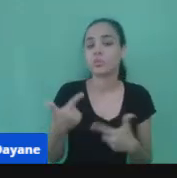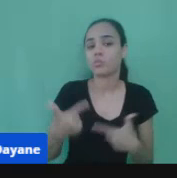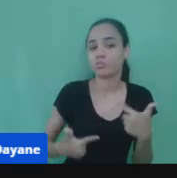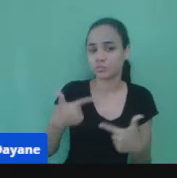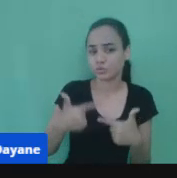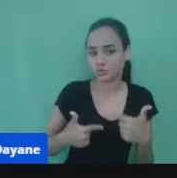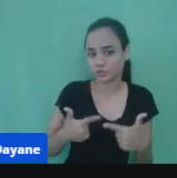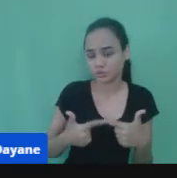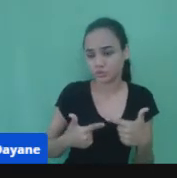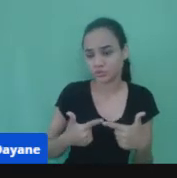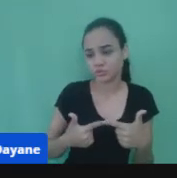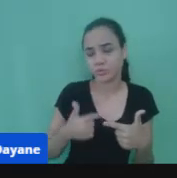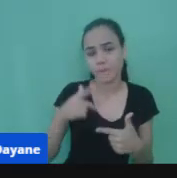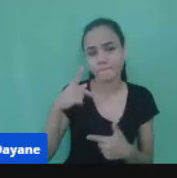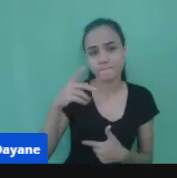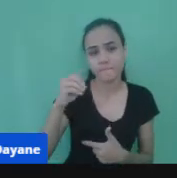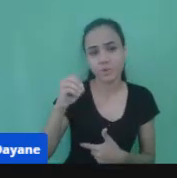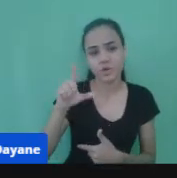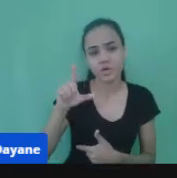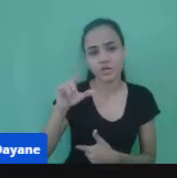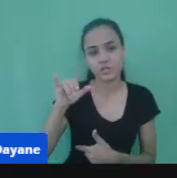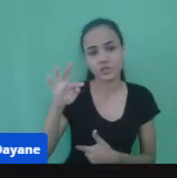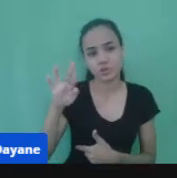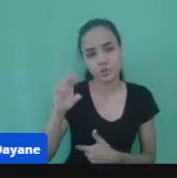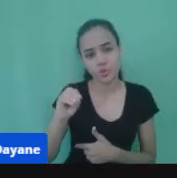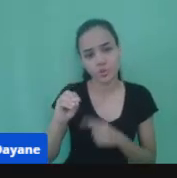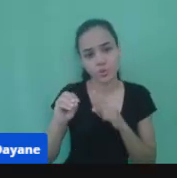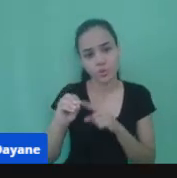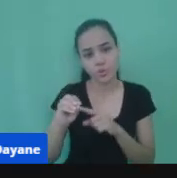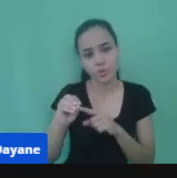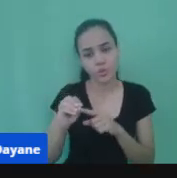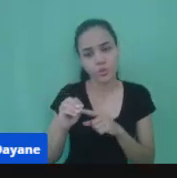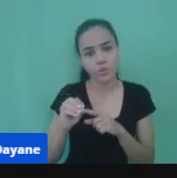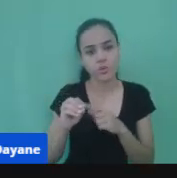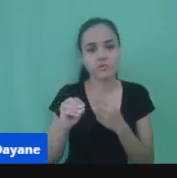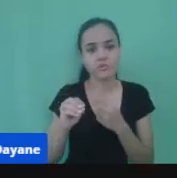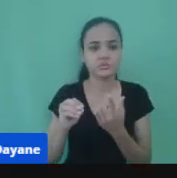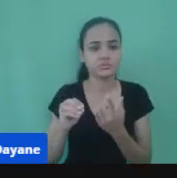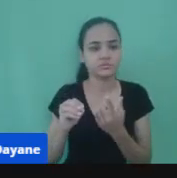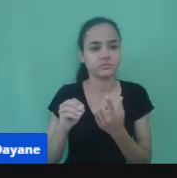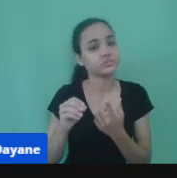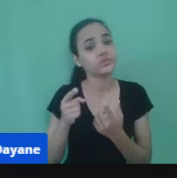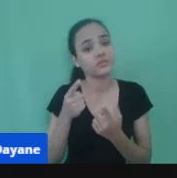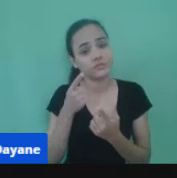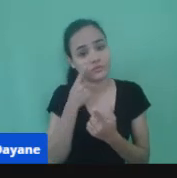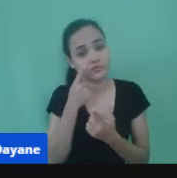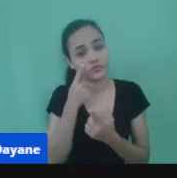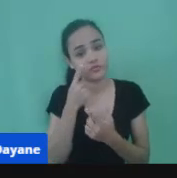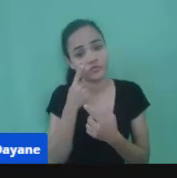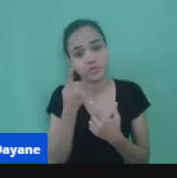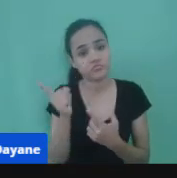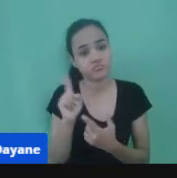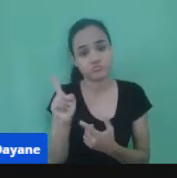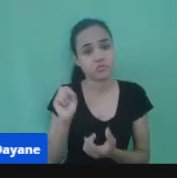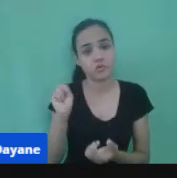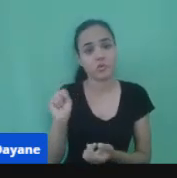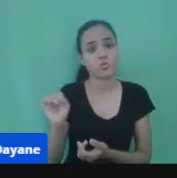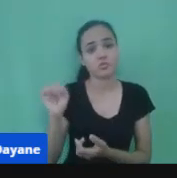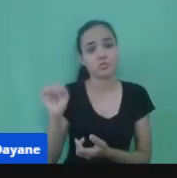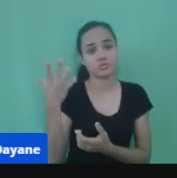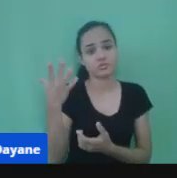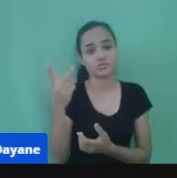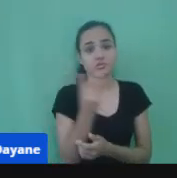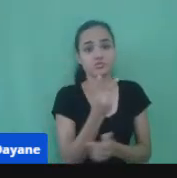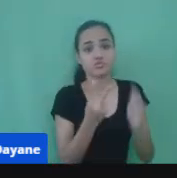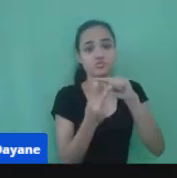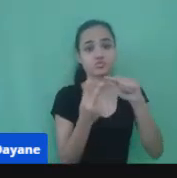acontece. Politicagem e o politiqueiro é outra dimensão. E o aluno precisa começar a ter essa dimensão, começa